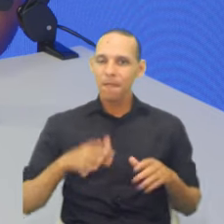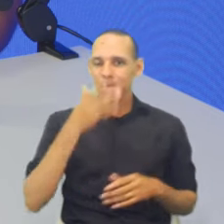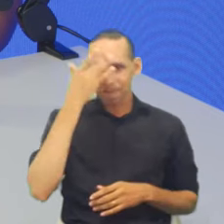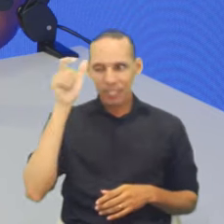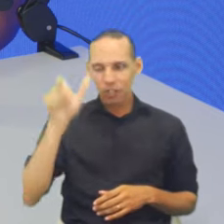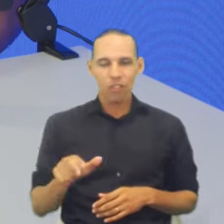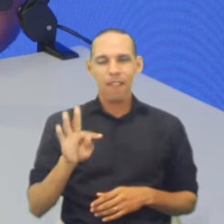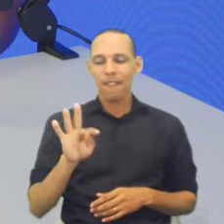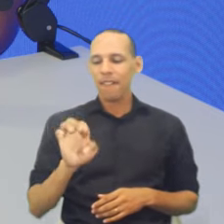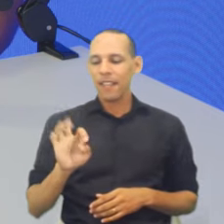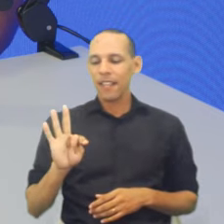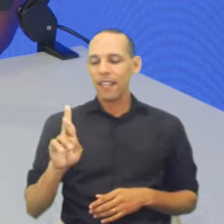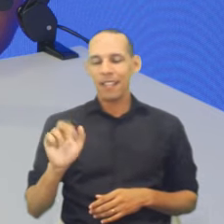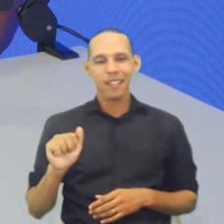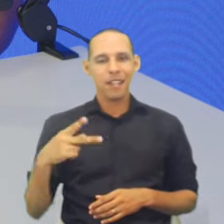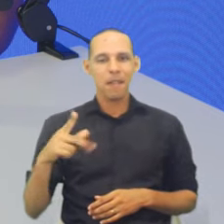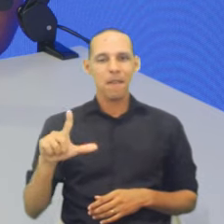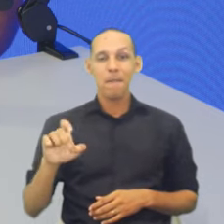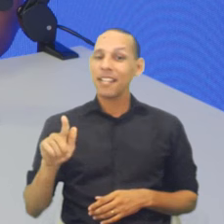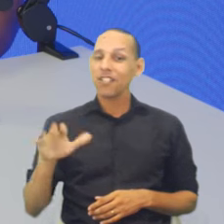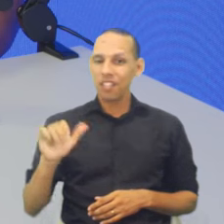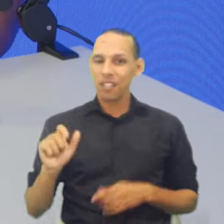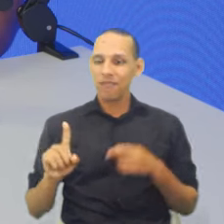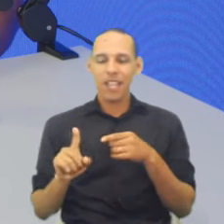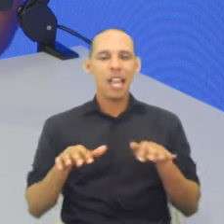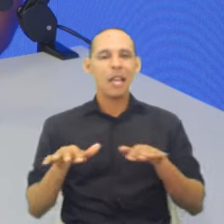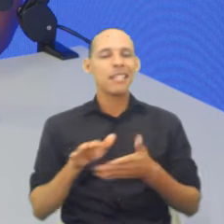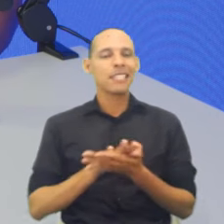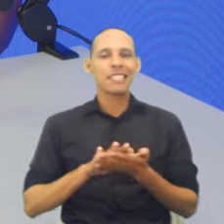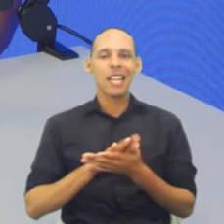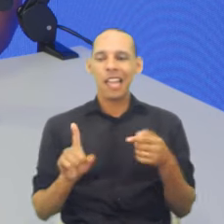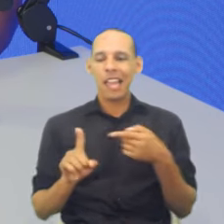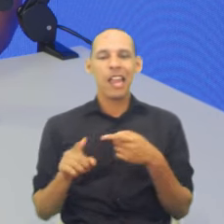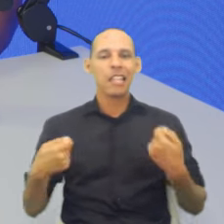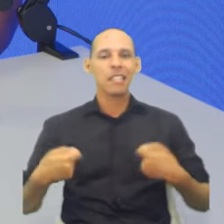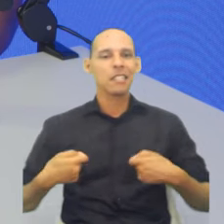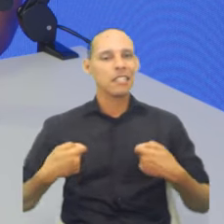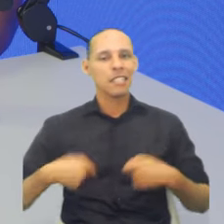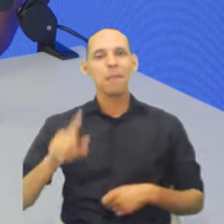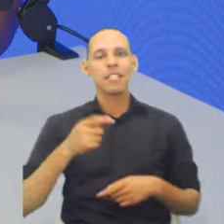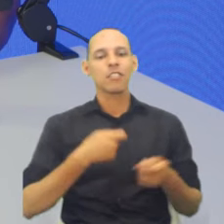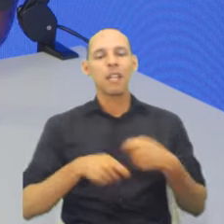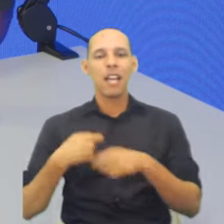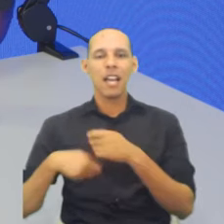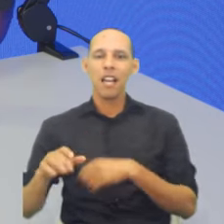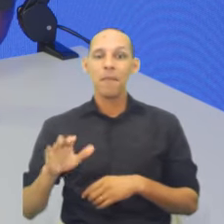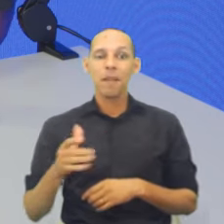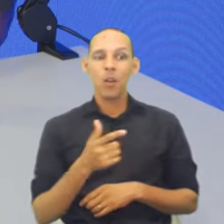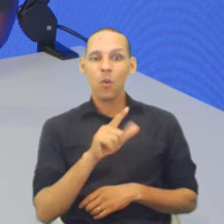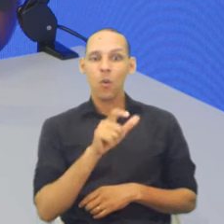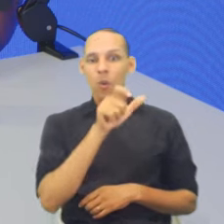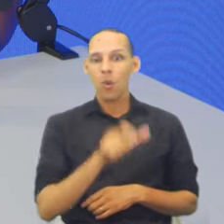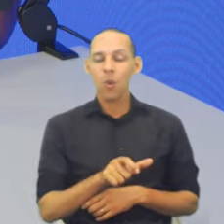tetraplégica não se mexe tem muito menos necessidade de entrar pro mercado pela lei de cotas do que uma que tem um encurtamento de